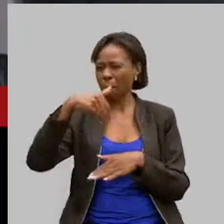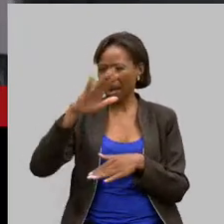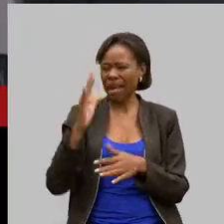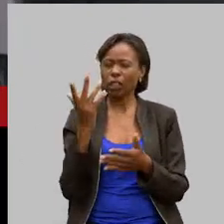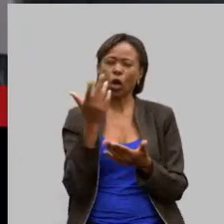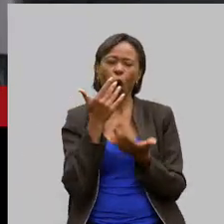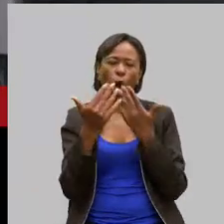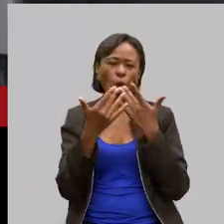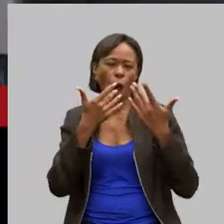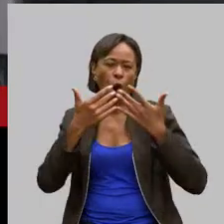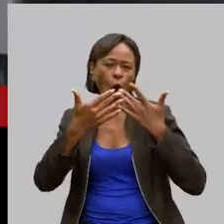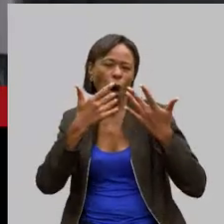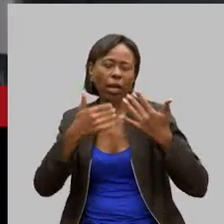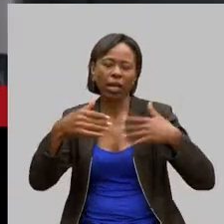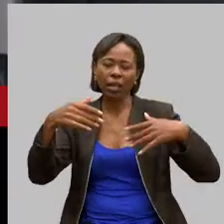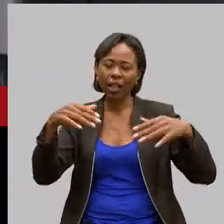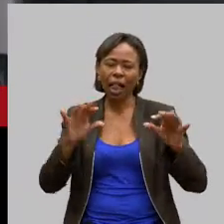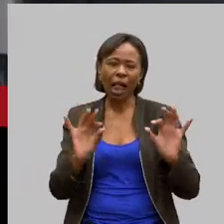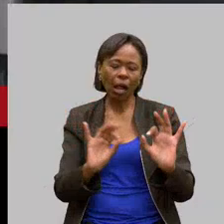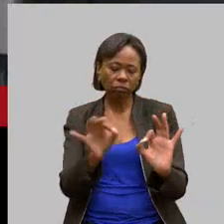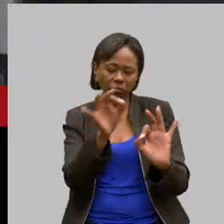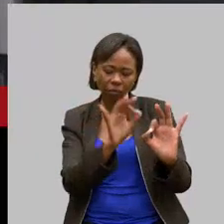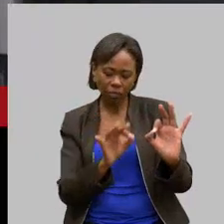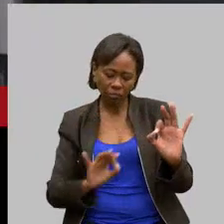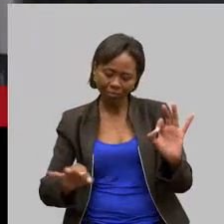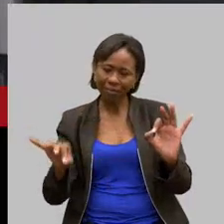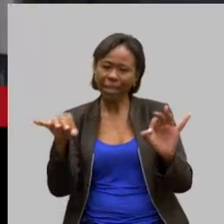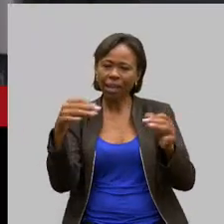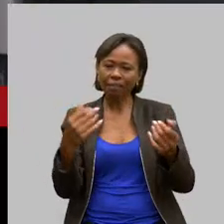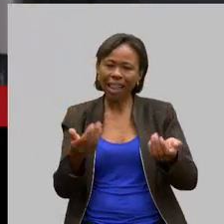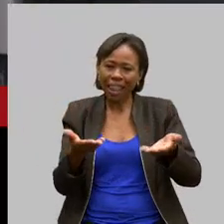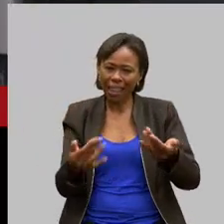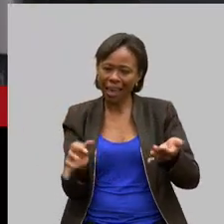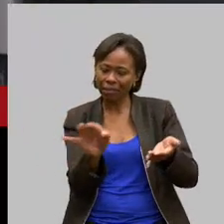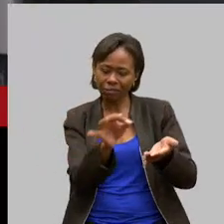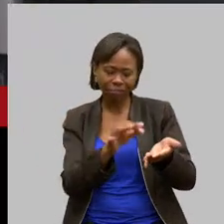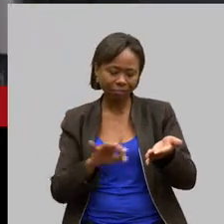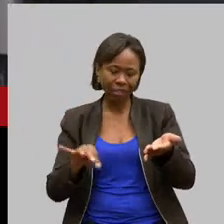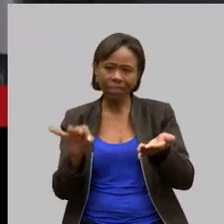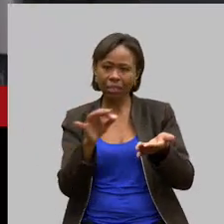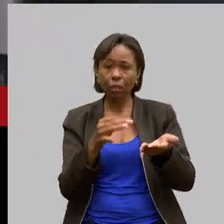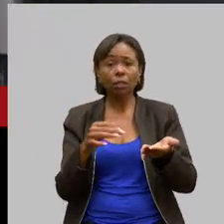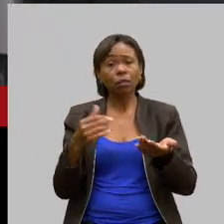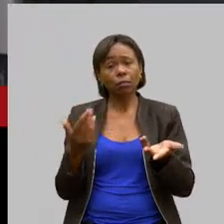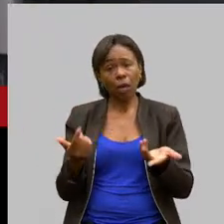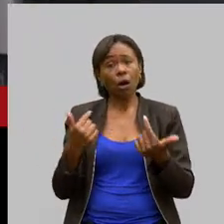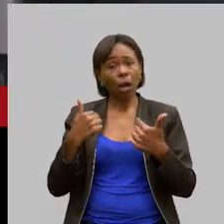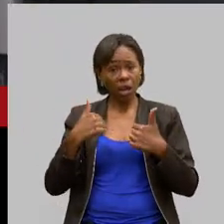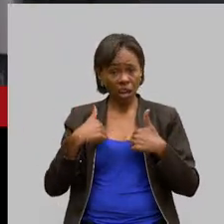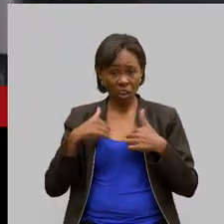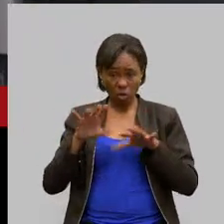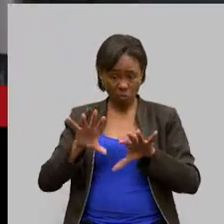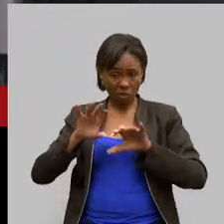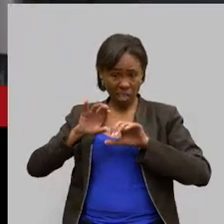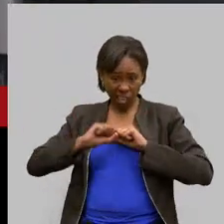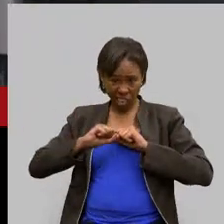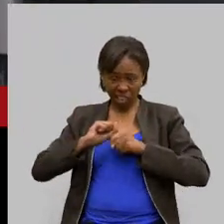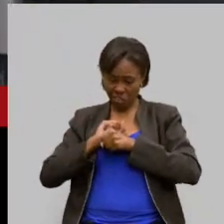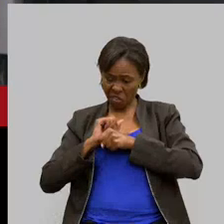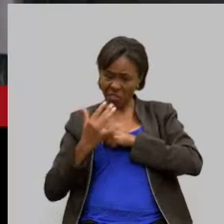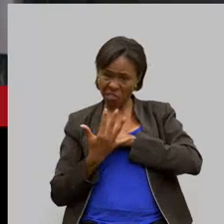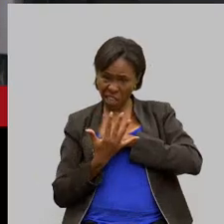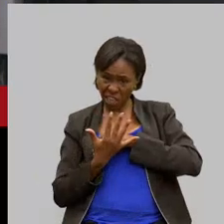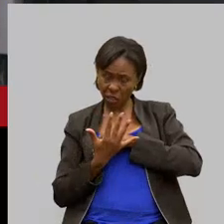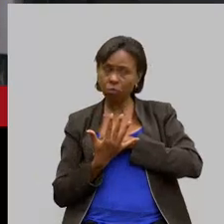com os traços mais leve então o vírus entrou no meu quarto e vai sair em arte pra minha casa